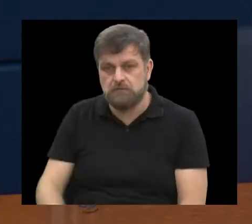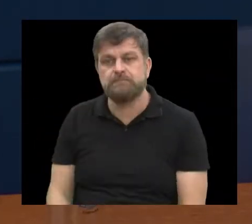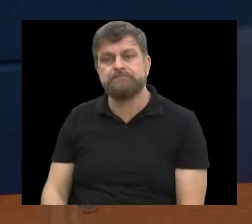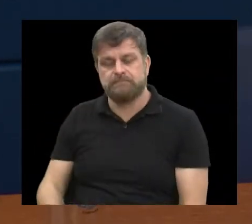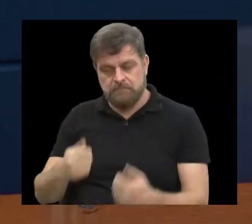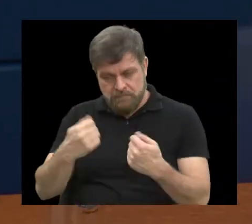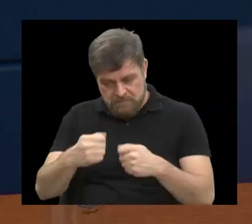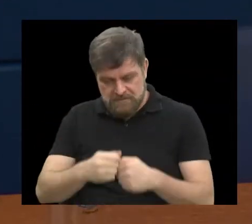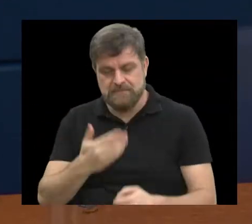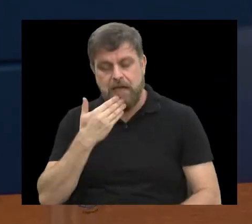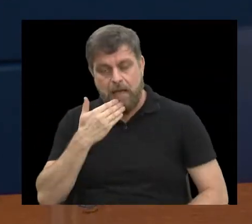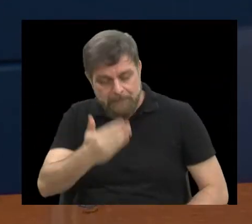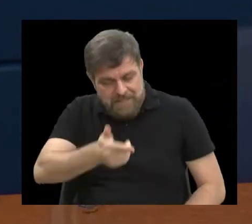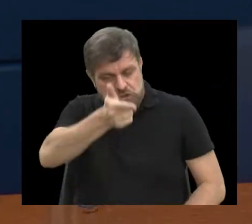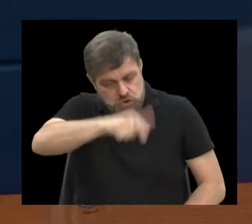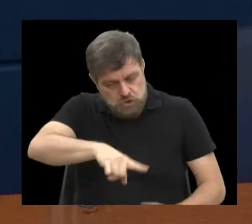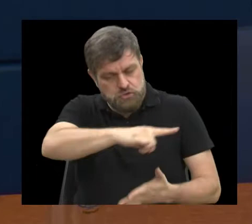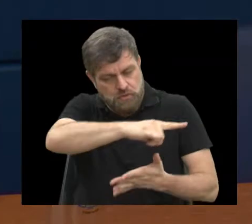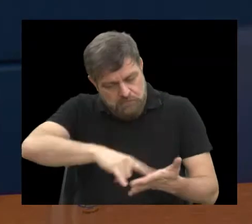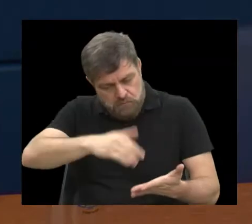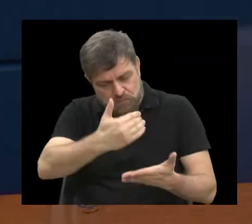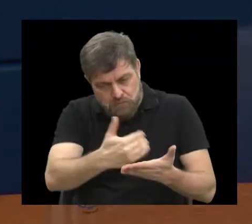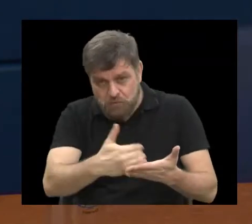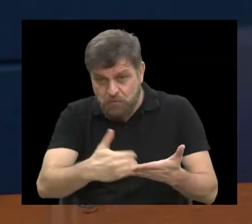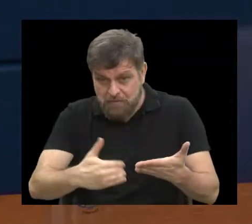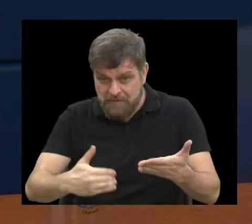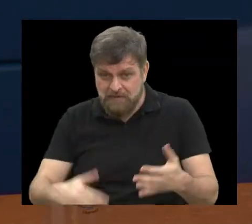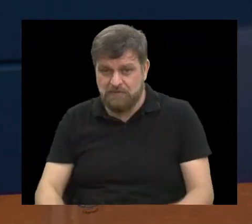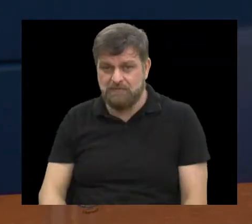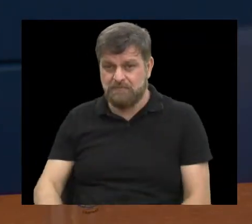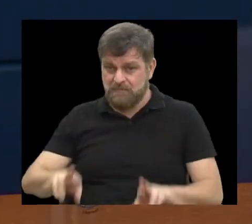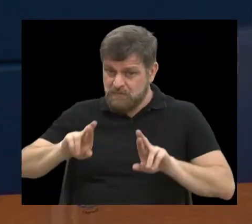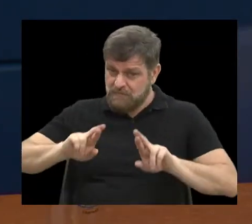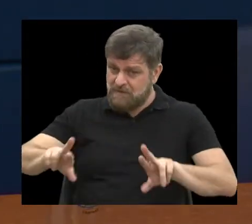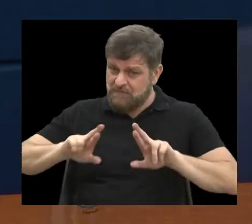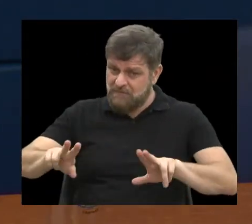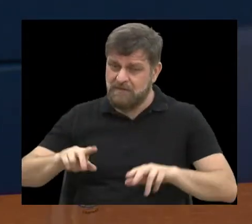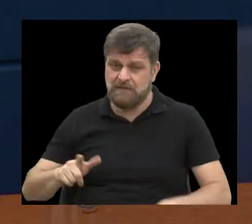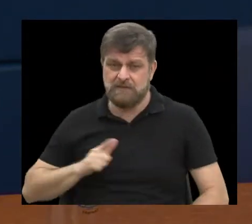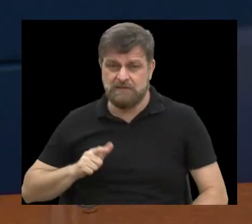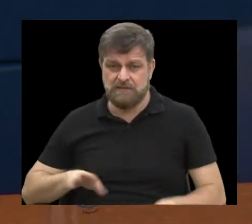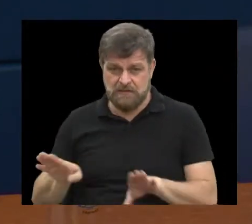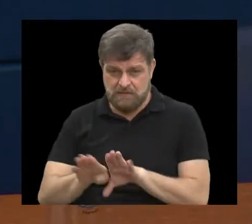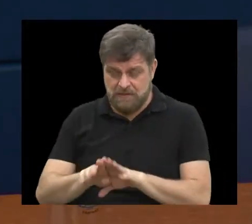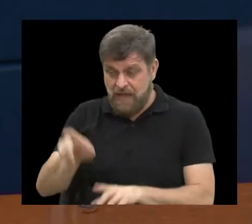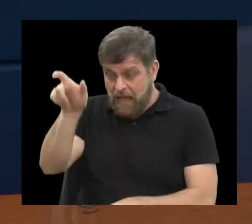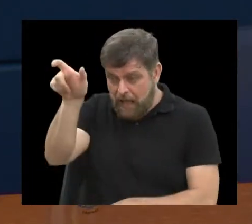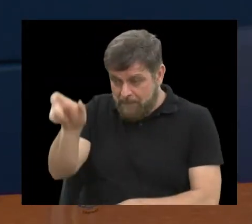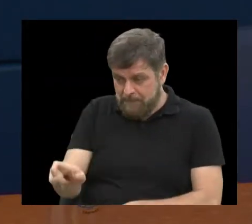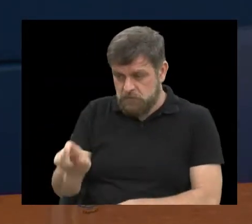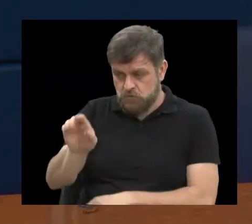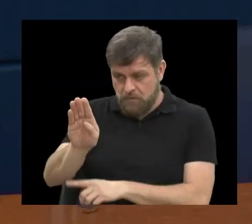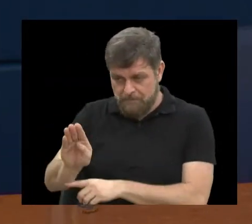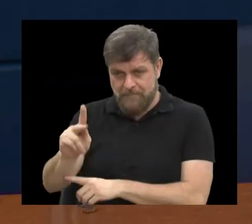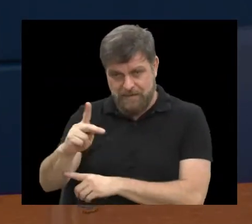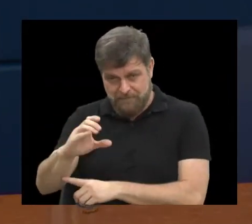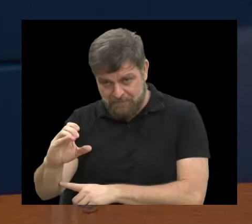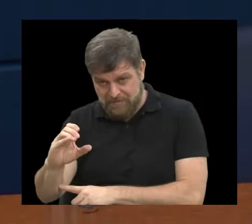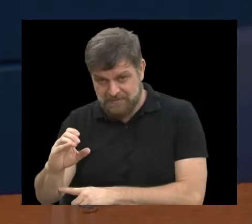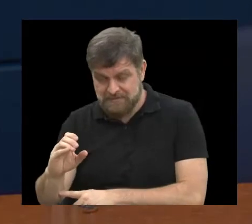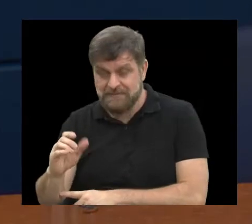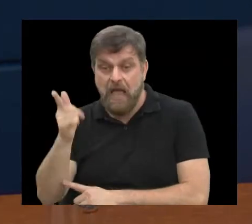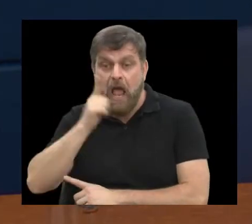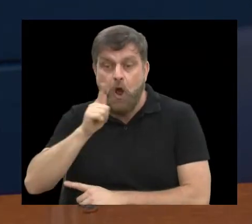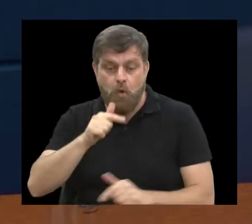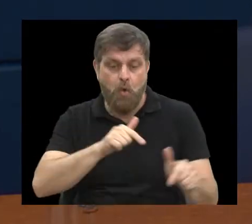nova solicitação, tá? No caso dela é diferente, é uma inclusão do próprio beneficiário no mercado